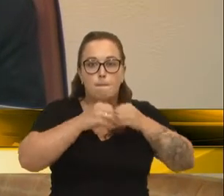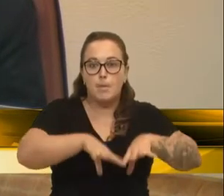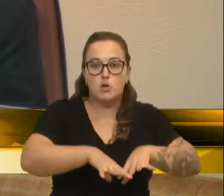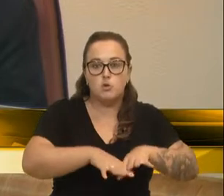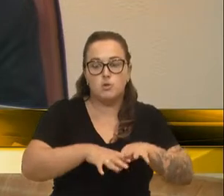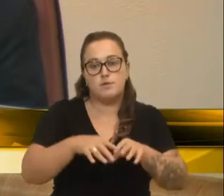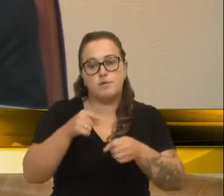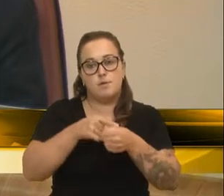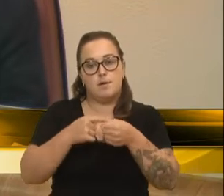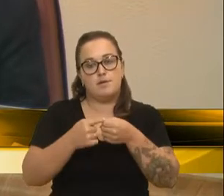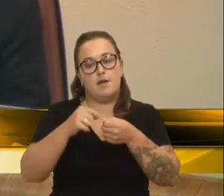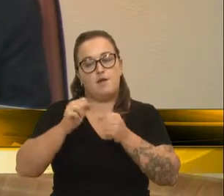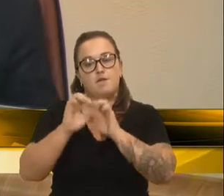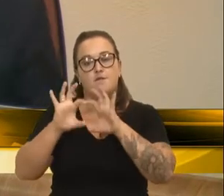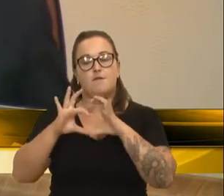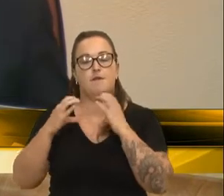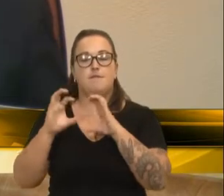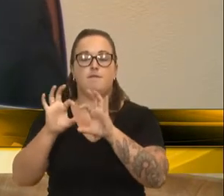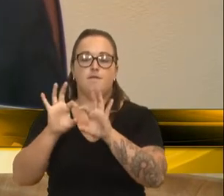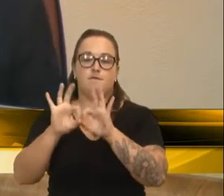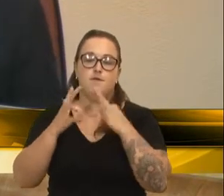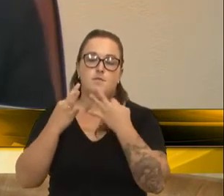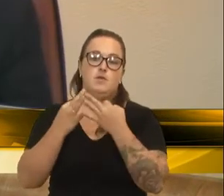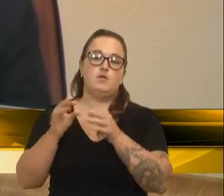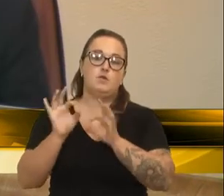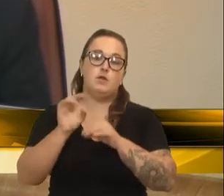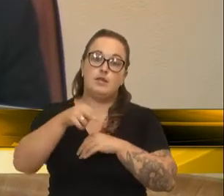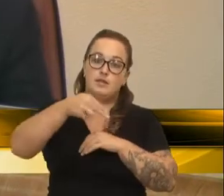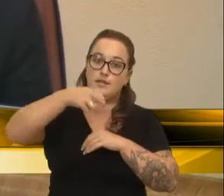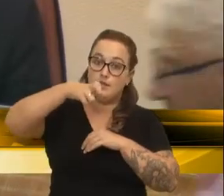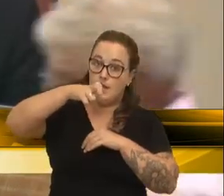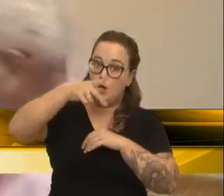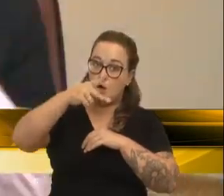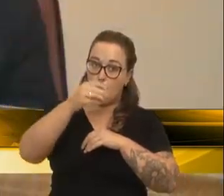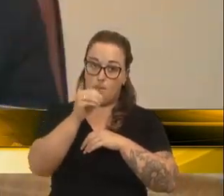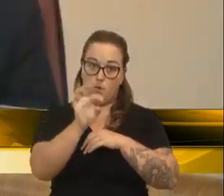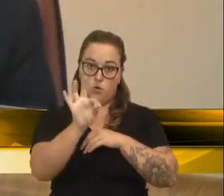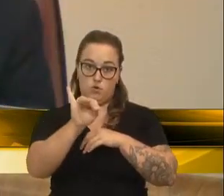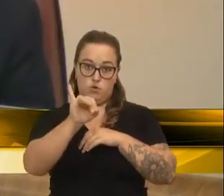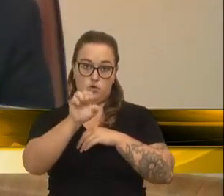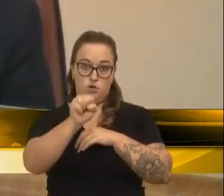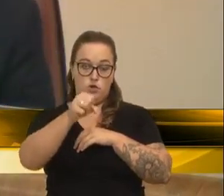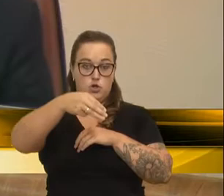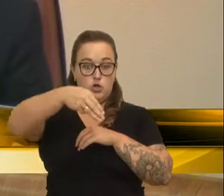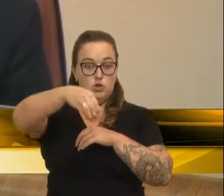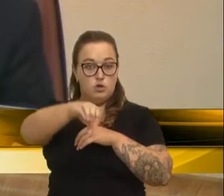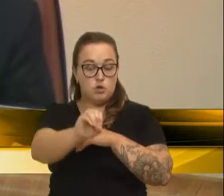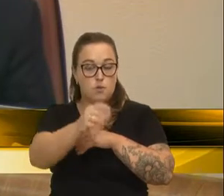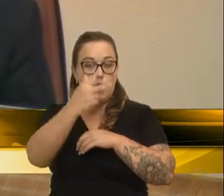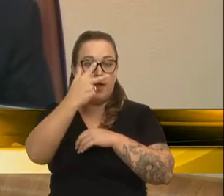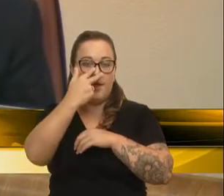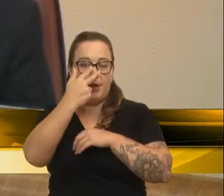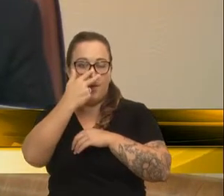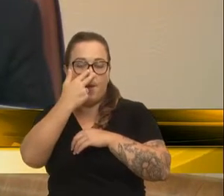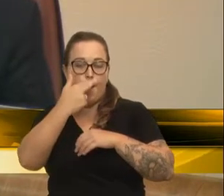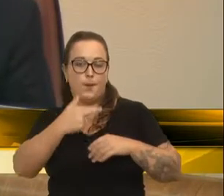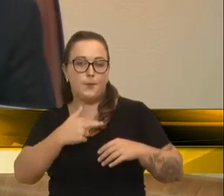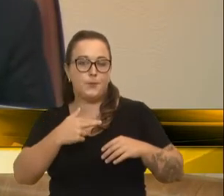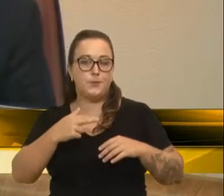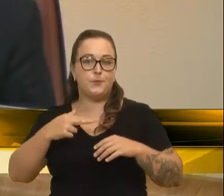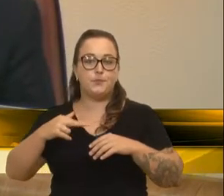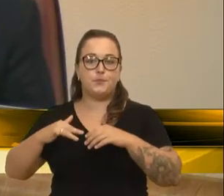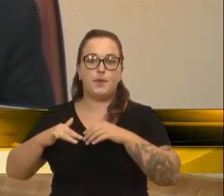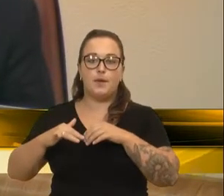parênteses. Atualmente, nepotismo é utilizado como sinônimo da concessão de privilégio ou cargos aparentes